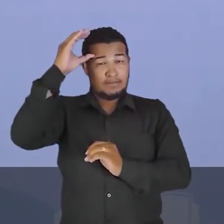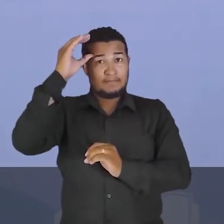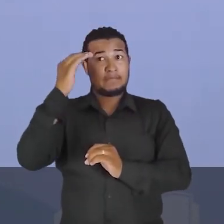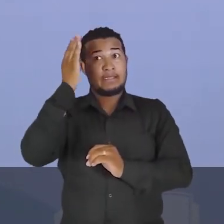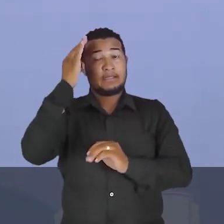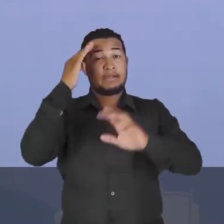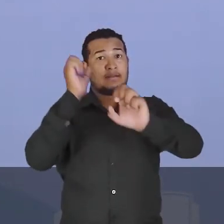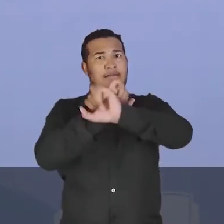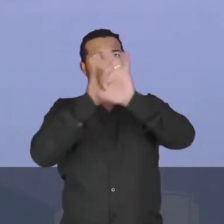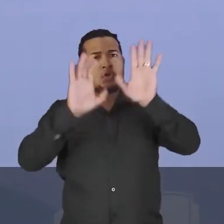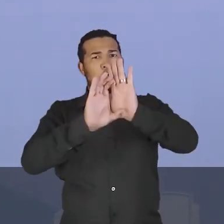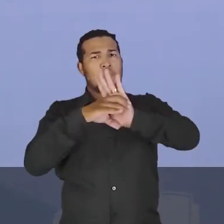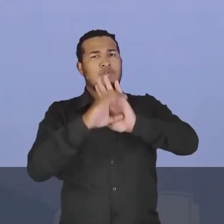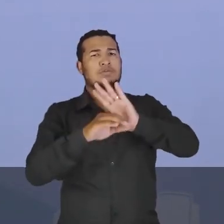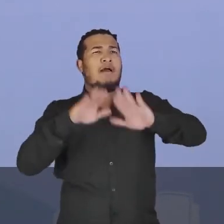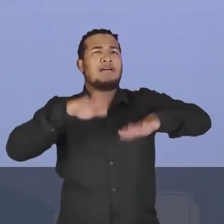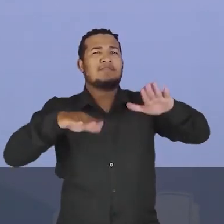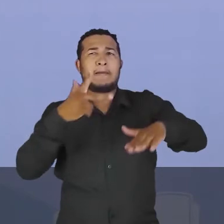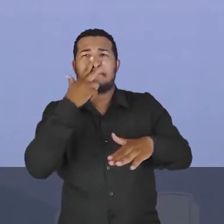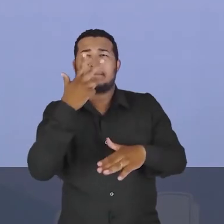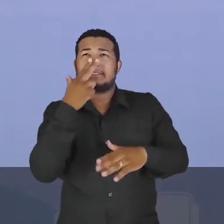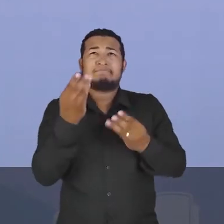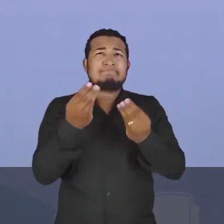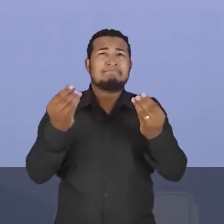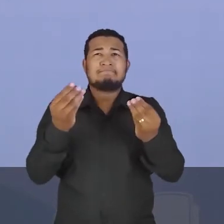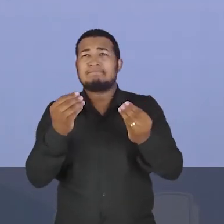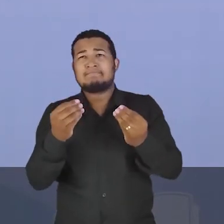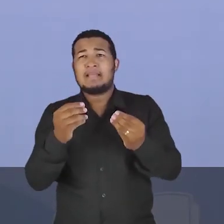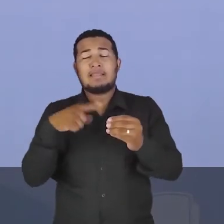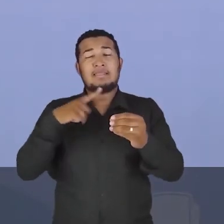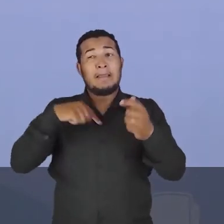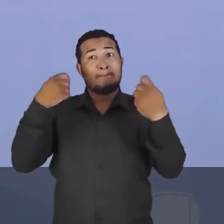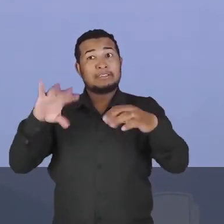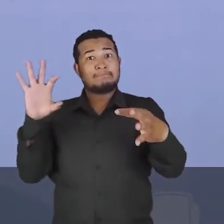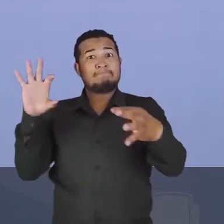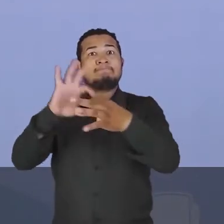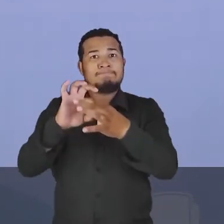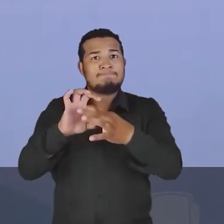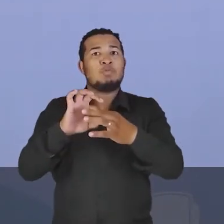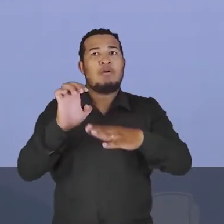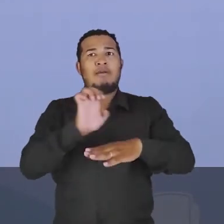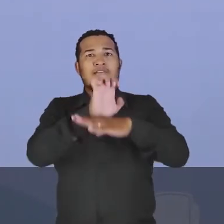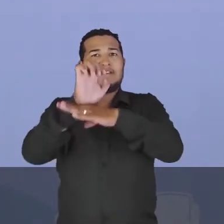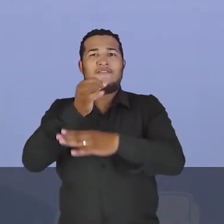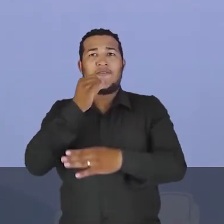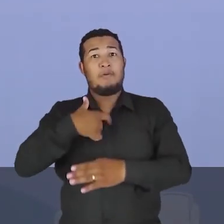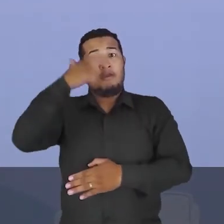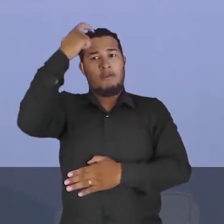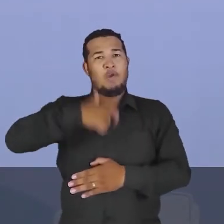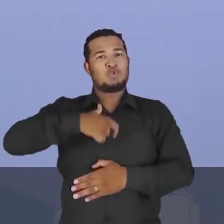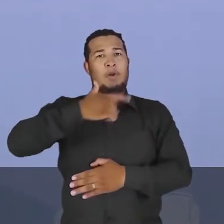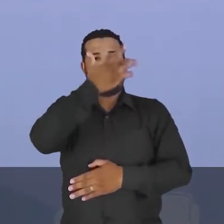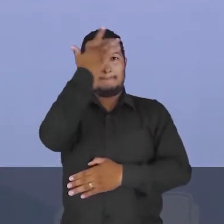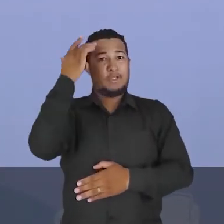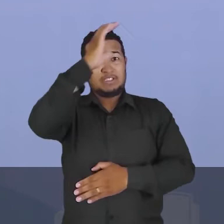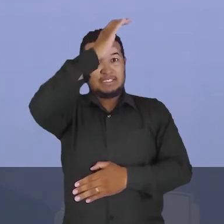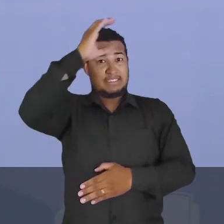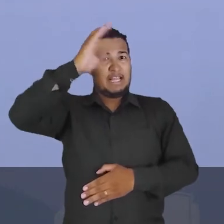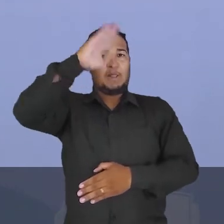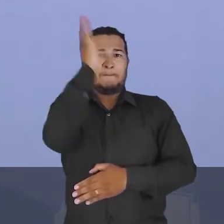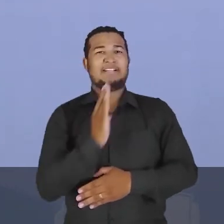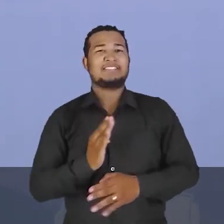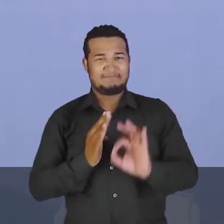conceito, muitas vezes quase sempre vai estar ligado a um Estado, a uma nação. Você vai falar, eu sou cidadão brasileiro. Então, o que acontece?